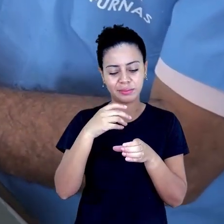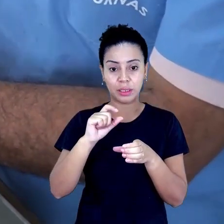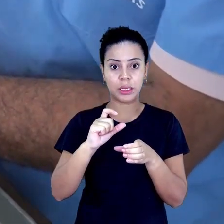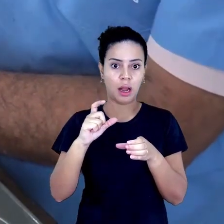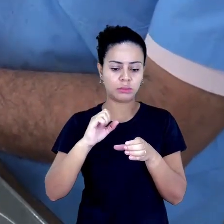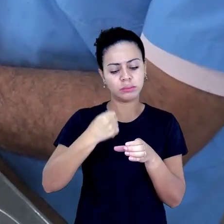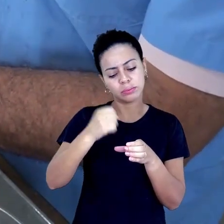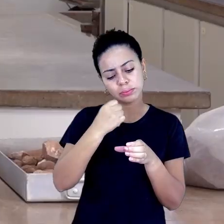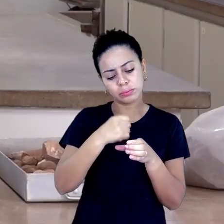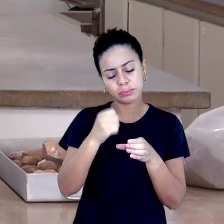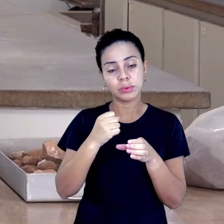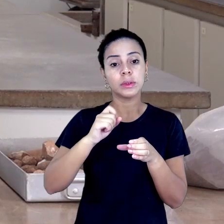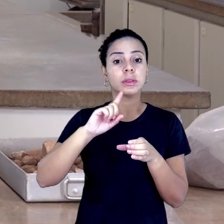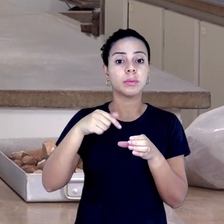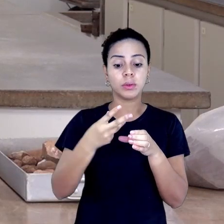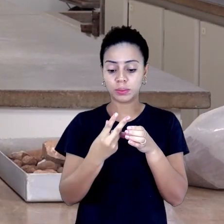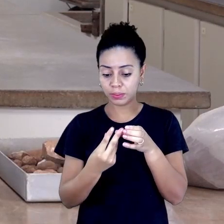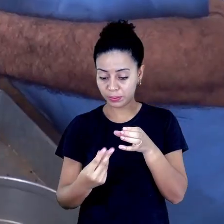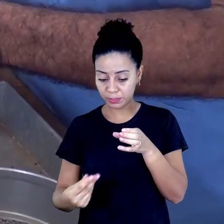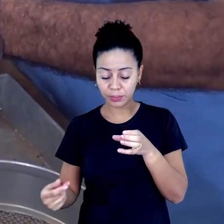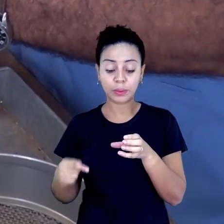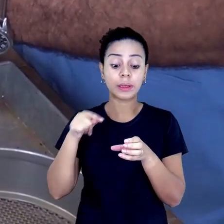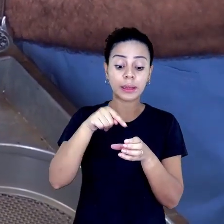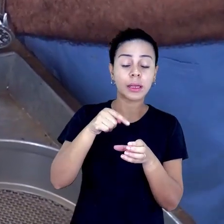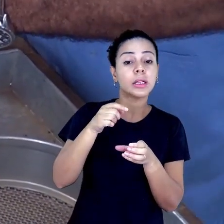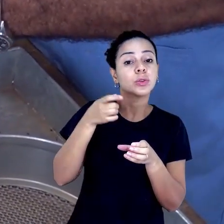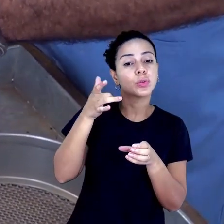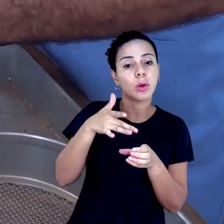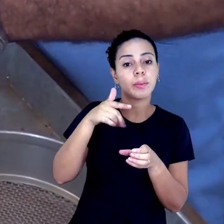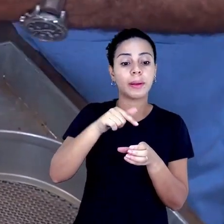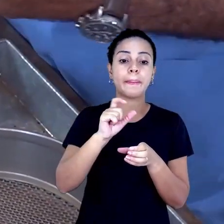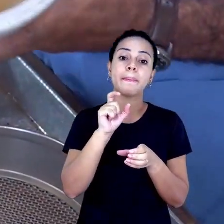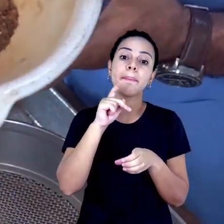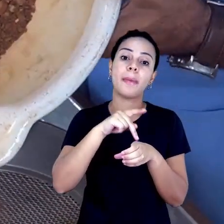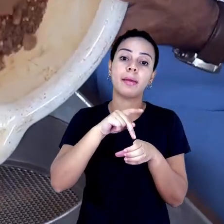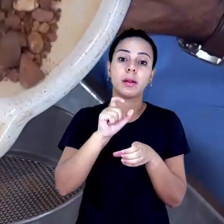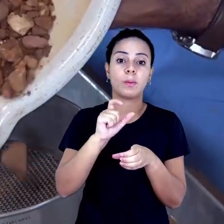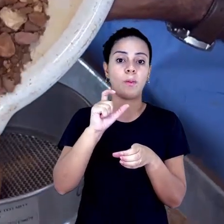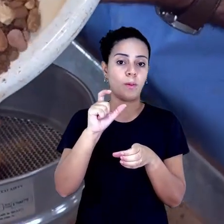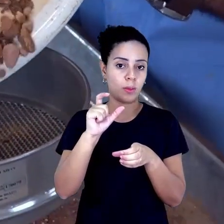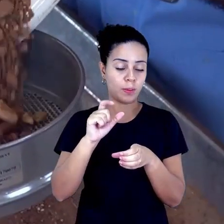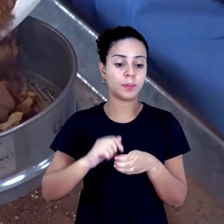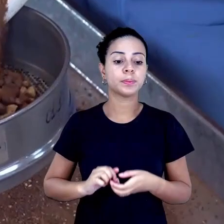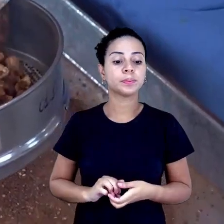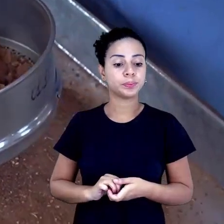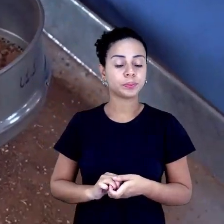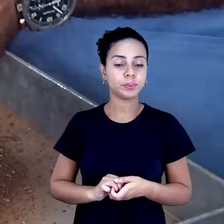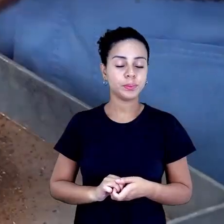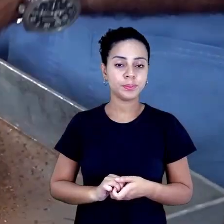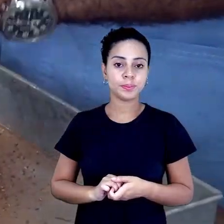eventualmente existentes, de modo a assegurar a retenção na peneira somente dos grãos maiores que a abertura da